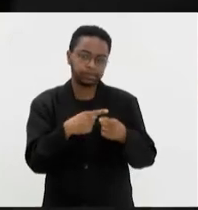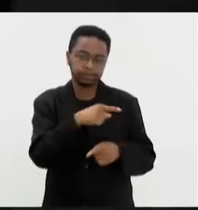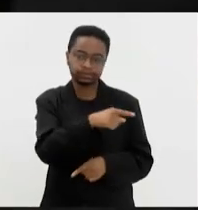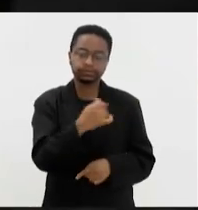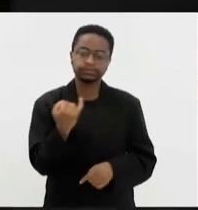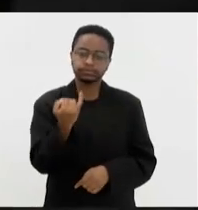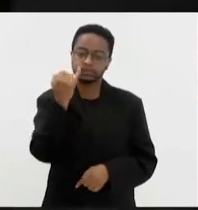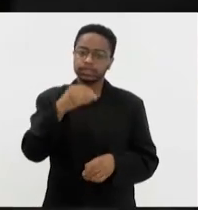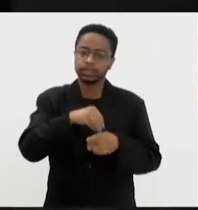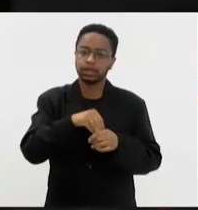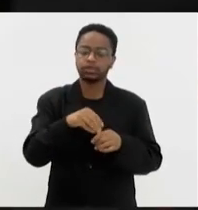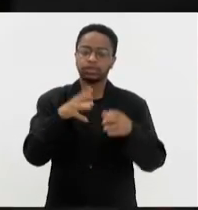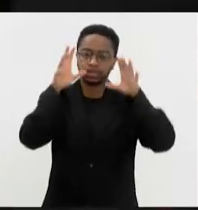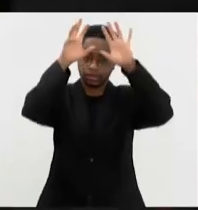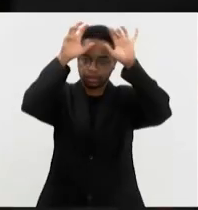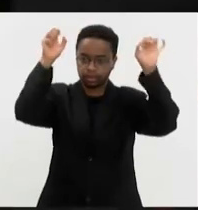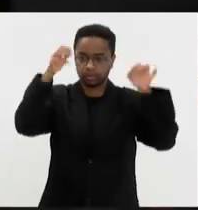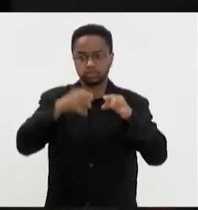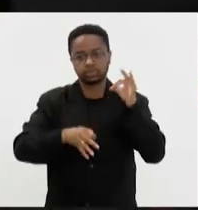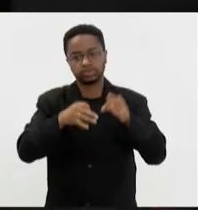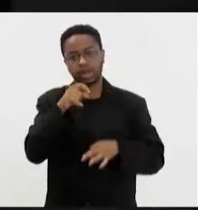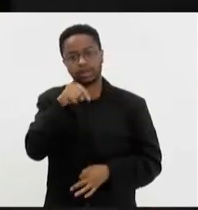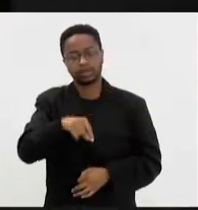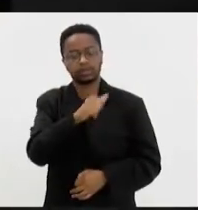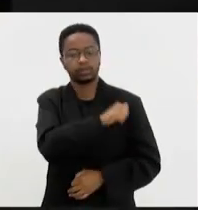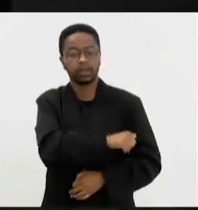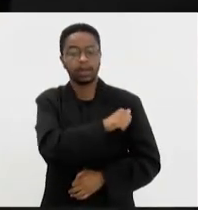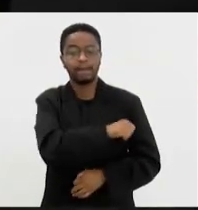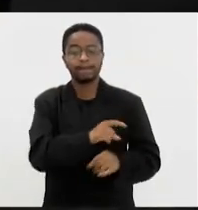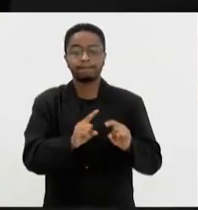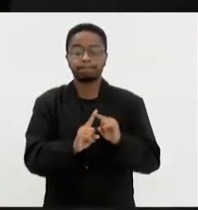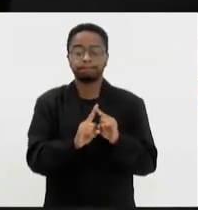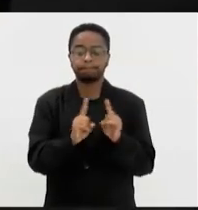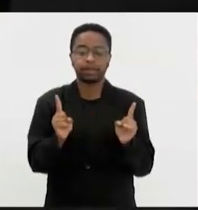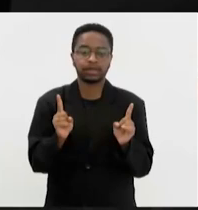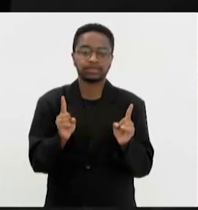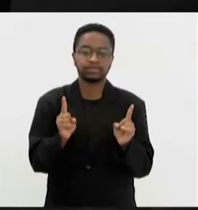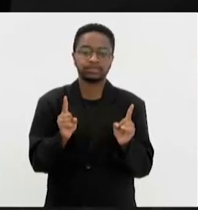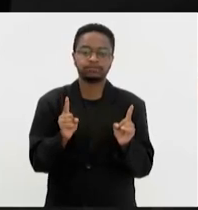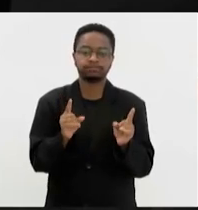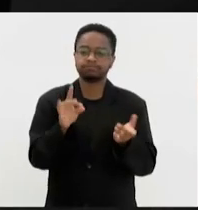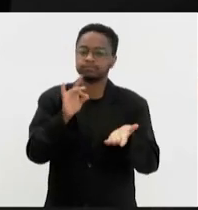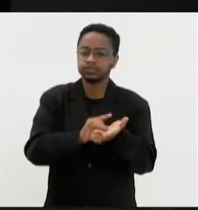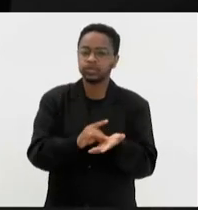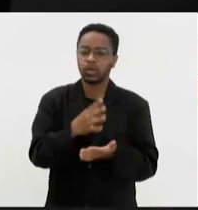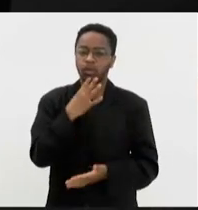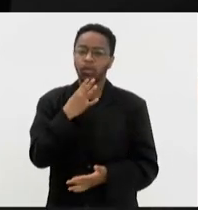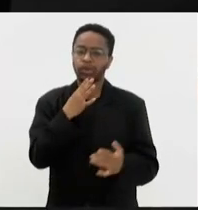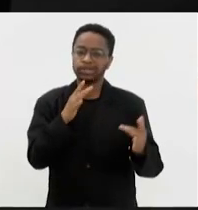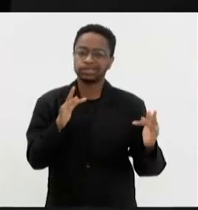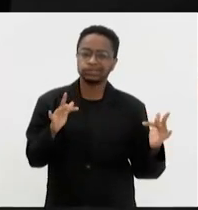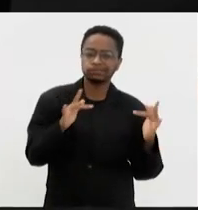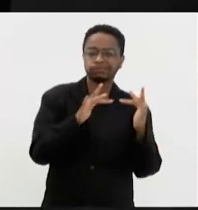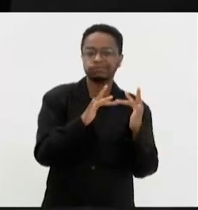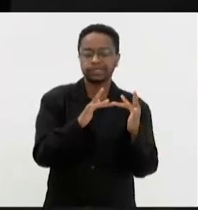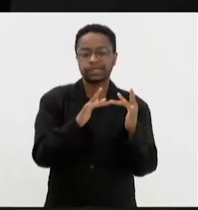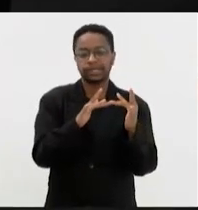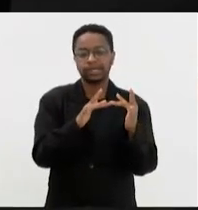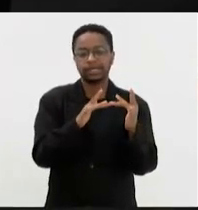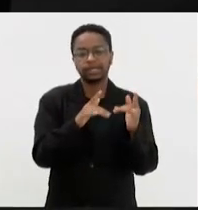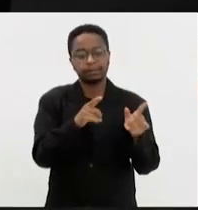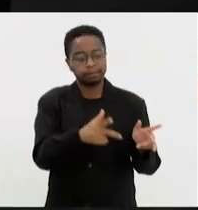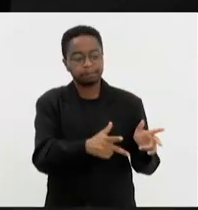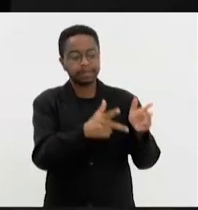dentro do Tribunal de Justiça do Rio de Janeiro mas nada como conhecer estar próximo e perceber a